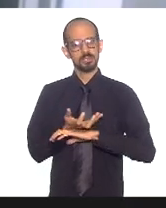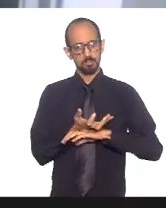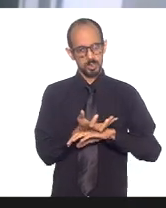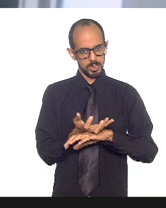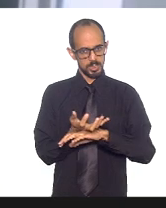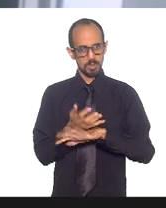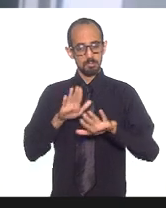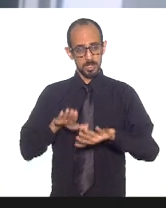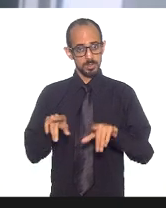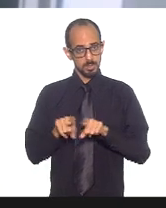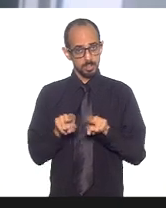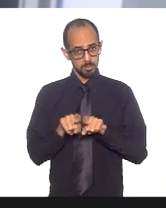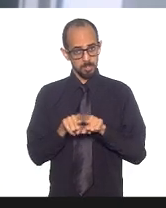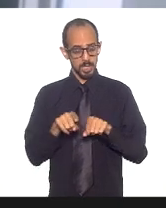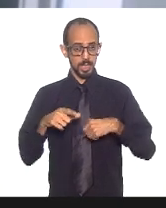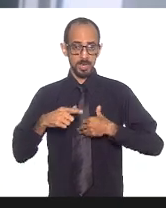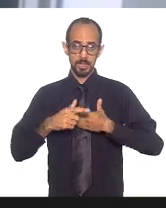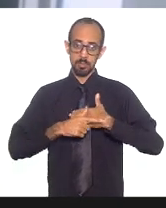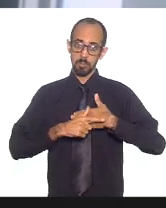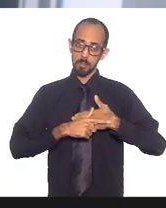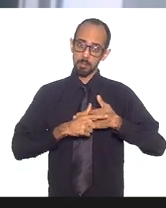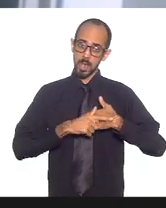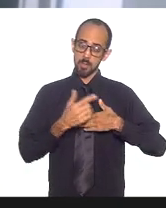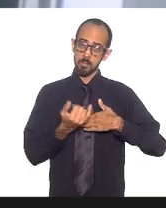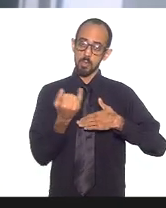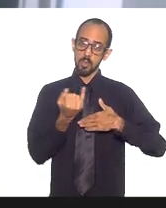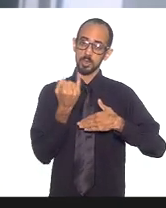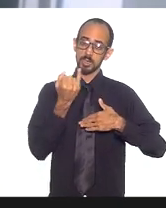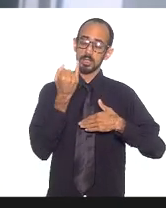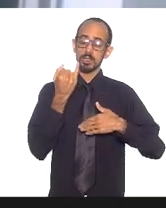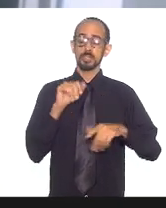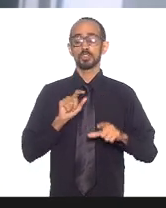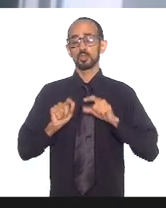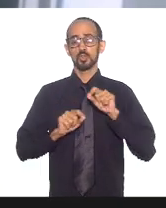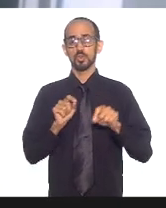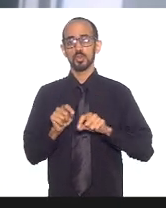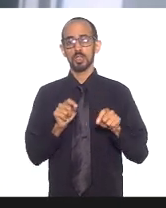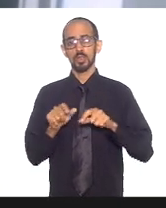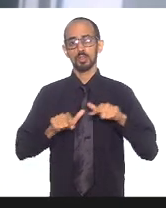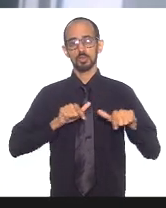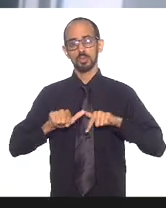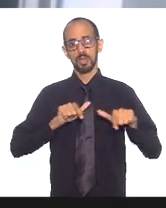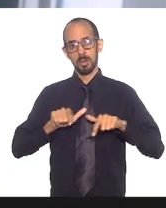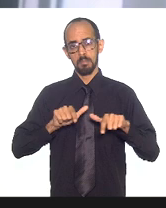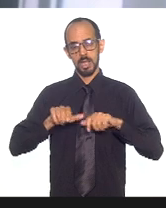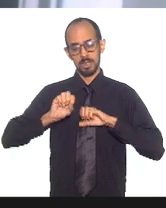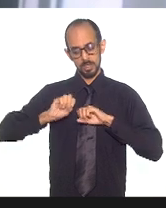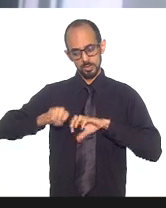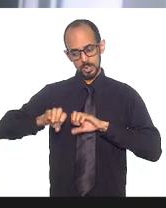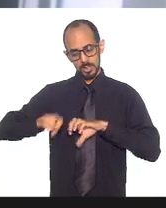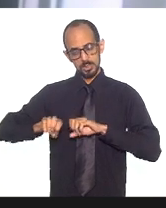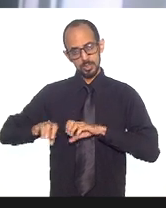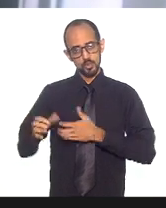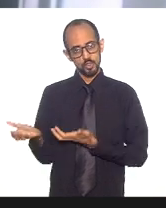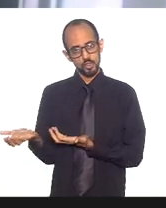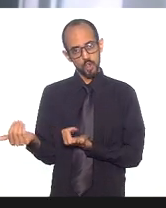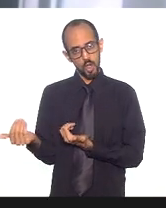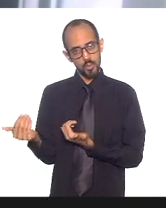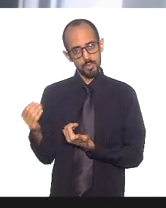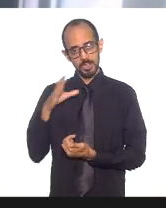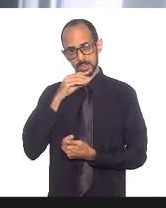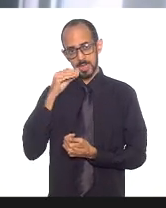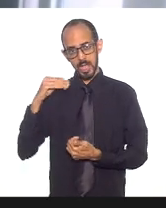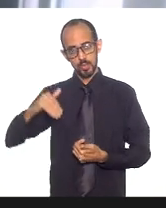Fundação CCERJ tem um papel importante também através do trabalho na educação de jovens e adultos, na